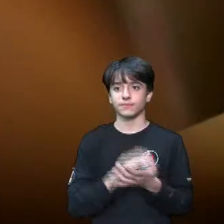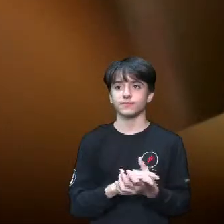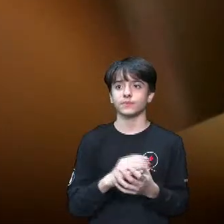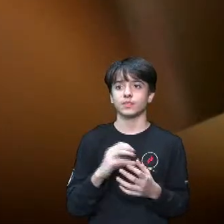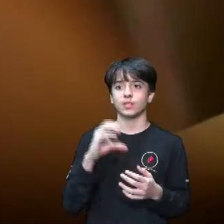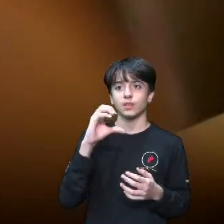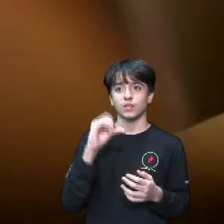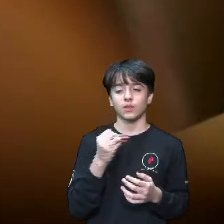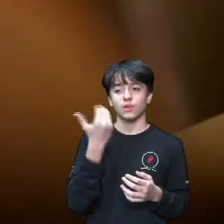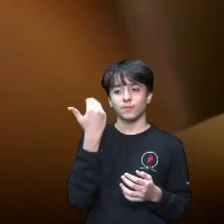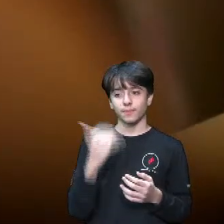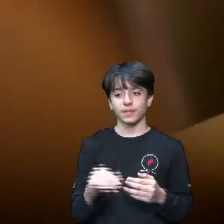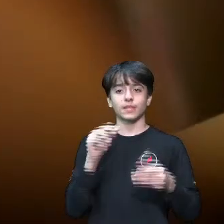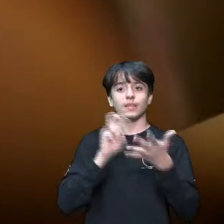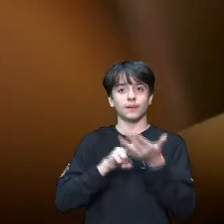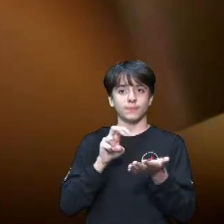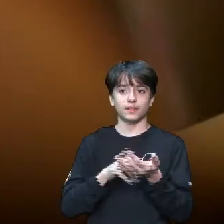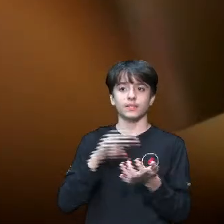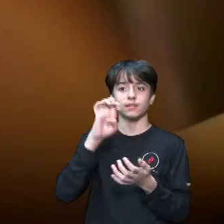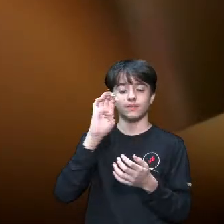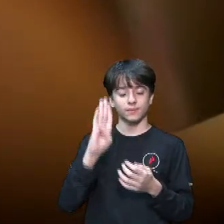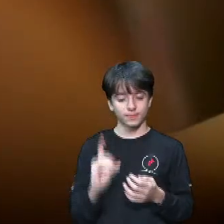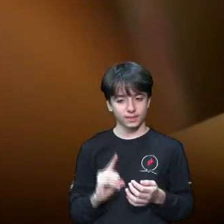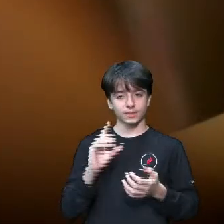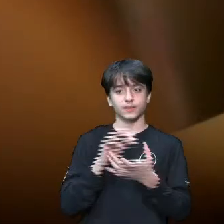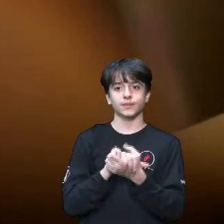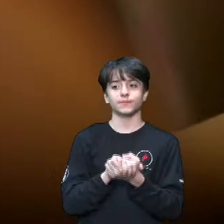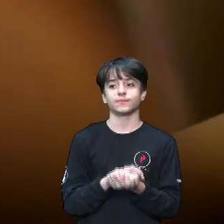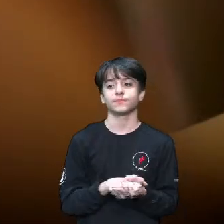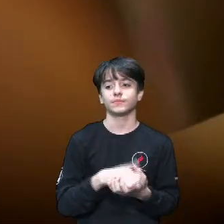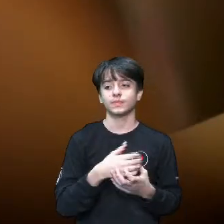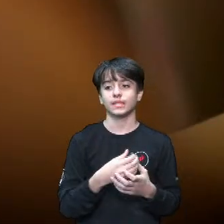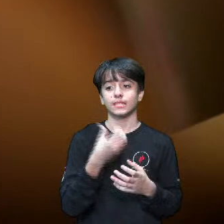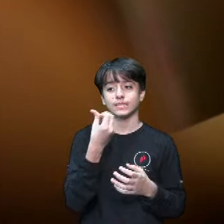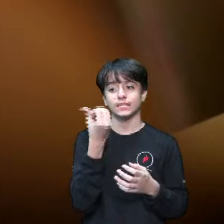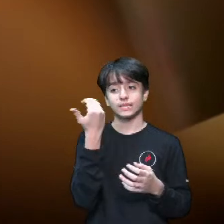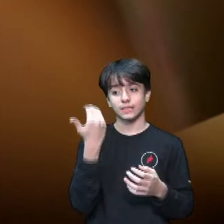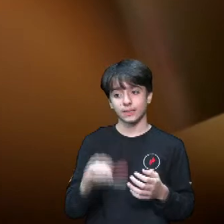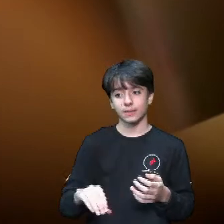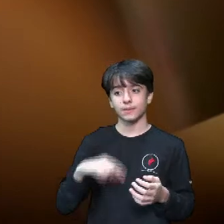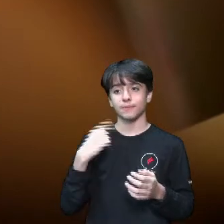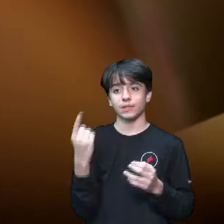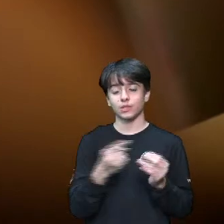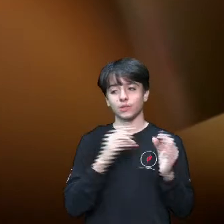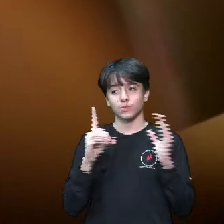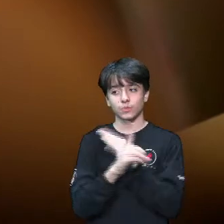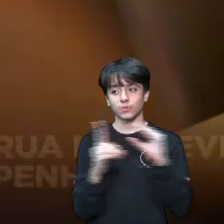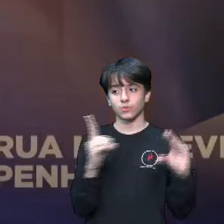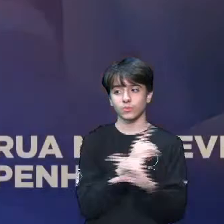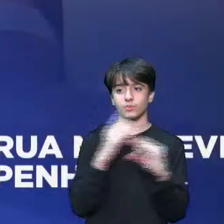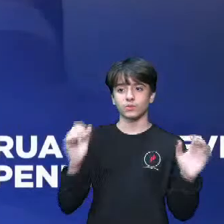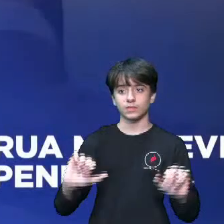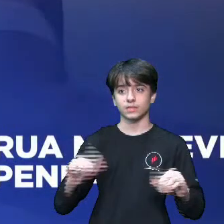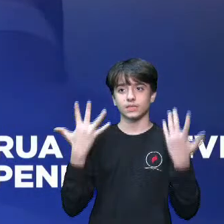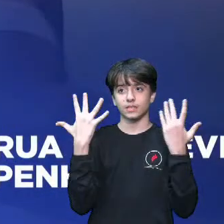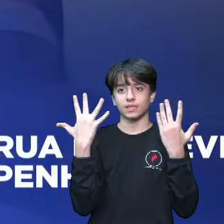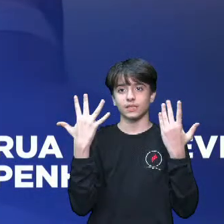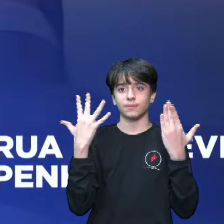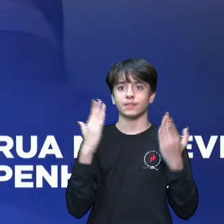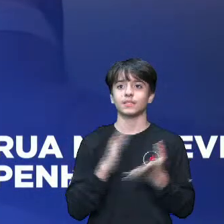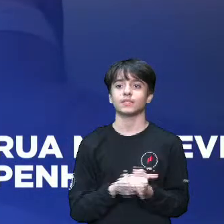da manhã, escola bíblica dominical, 18:30, nosso culto de celebração ao Senhor. Então fique em